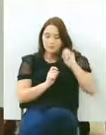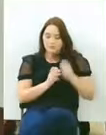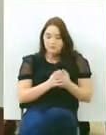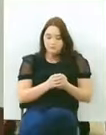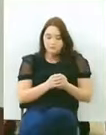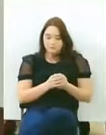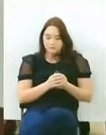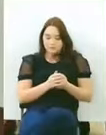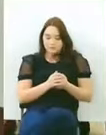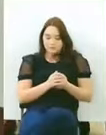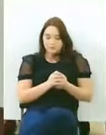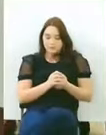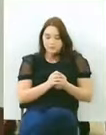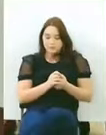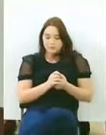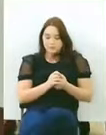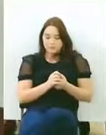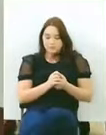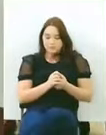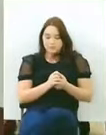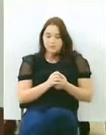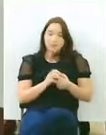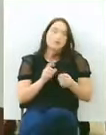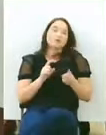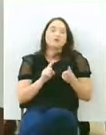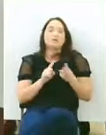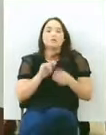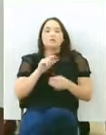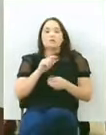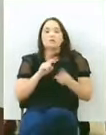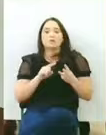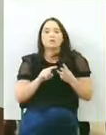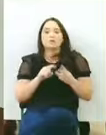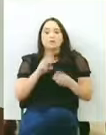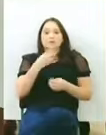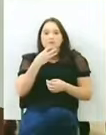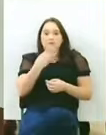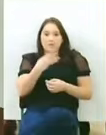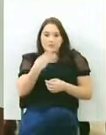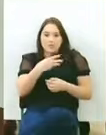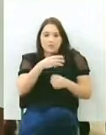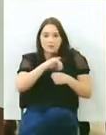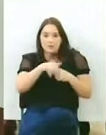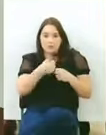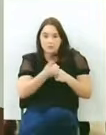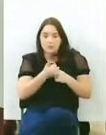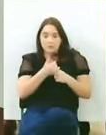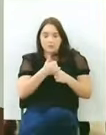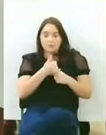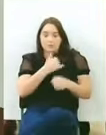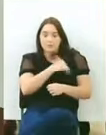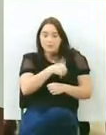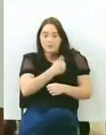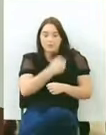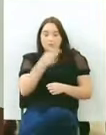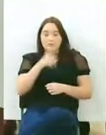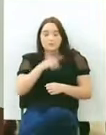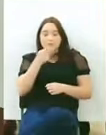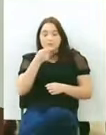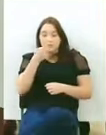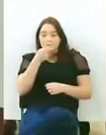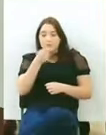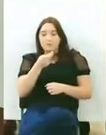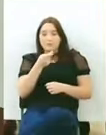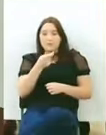de Jesus. Terceira João nos mostra um exemplo de uma pessoa que, se fosse eleito pela